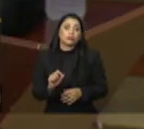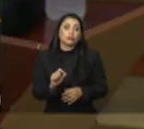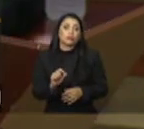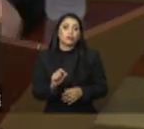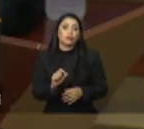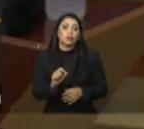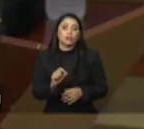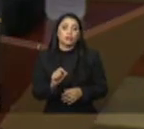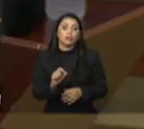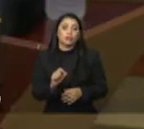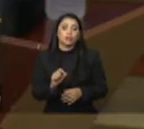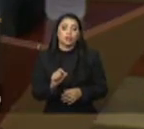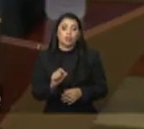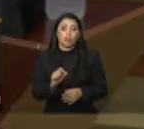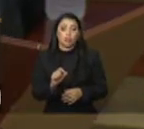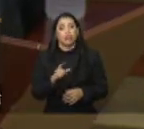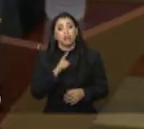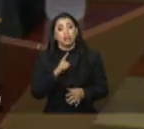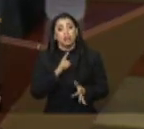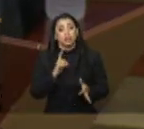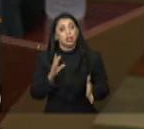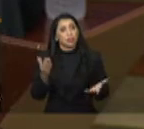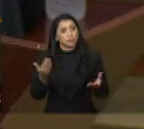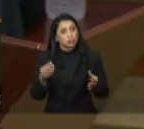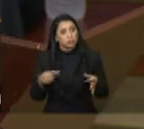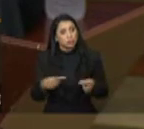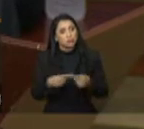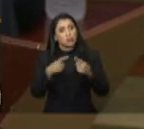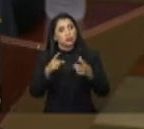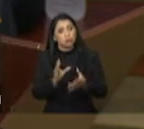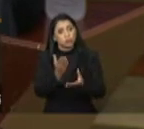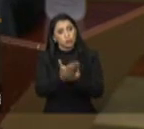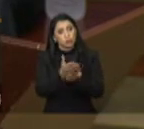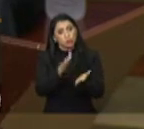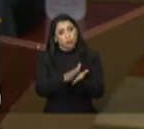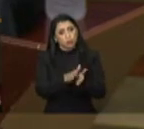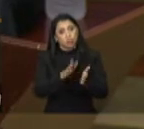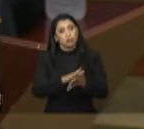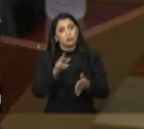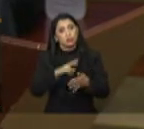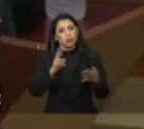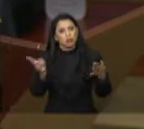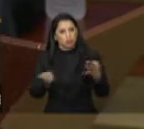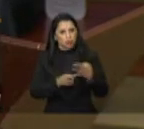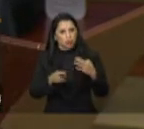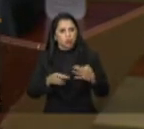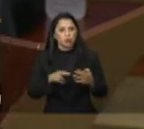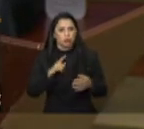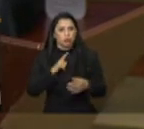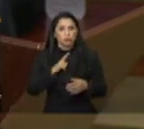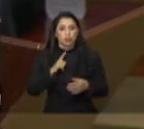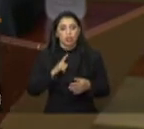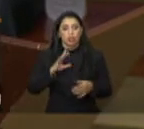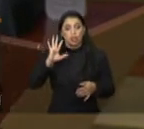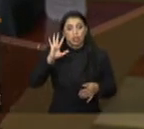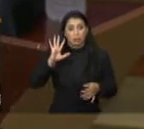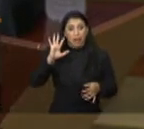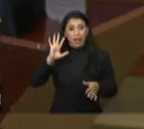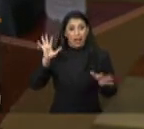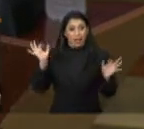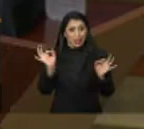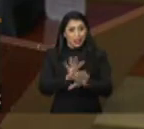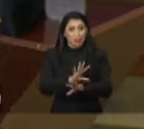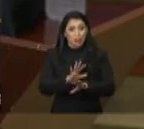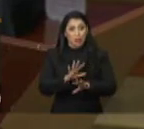integrado à relação processual nessa linha o recurso a métodos alternativos de resolução de conflitos como